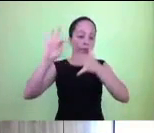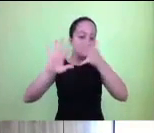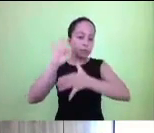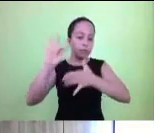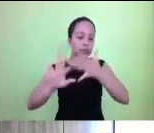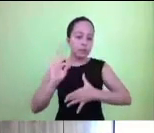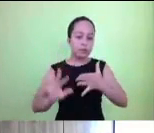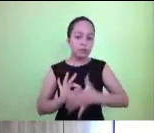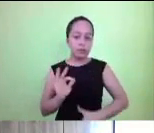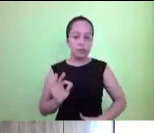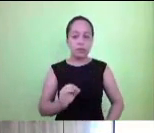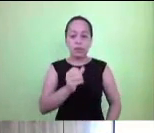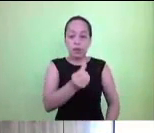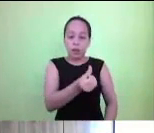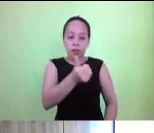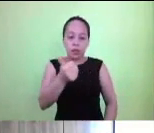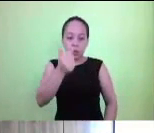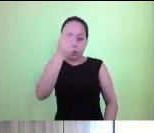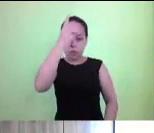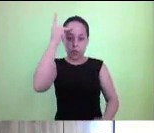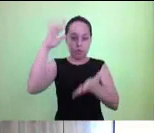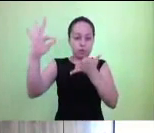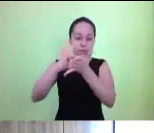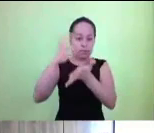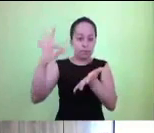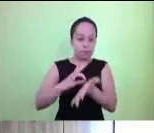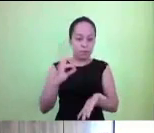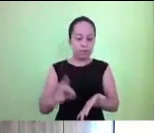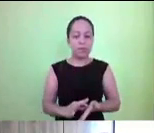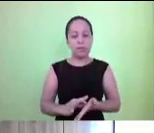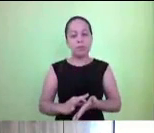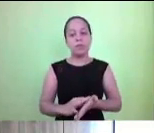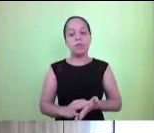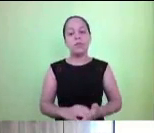Sessenta e um inscritos, 14 vagas.